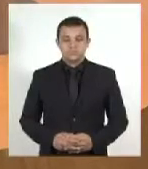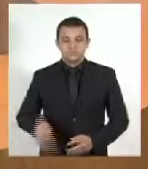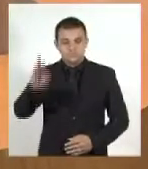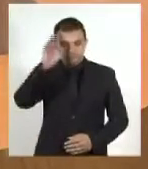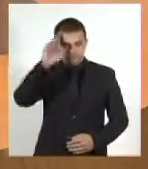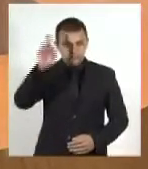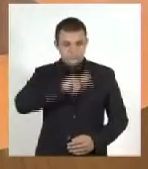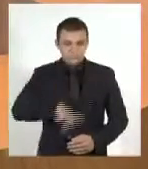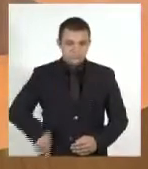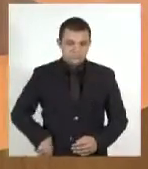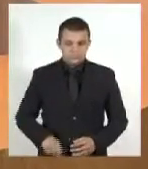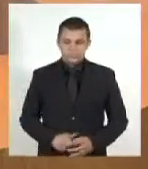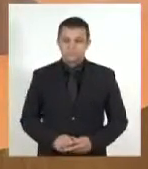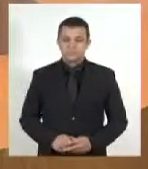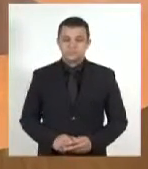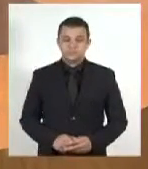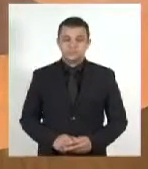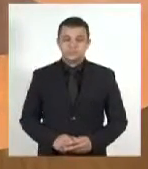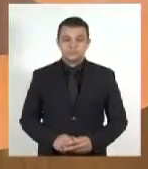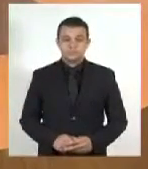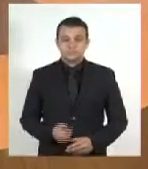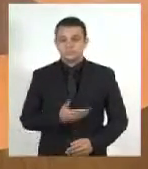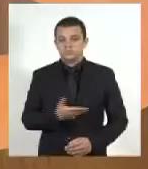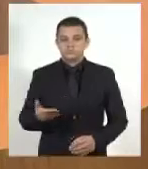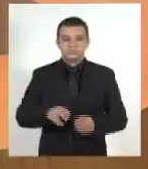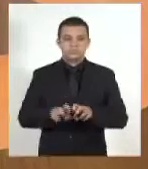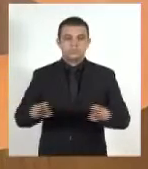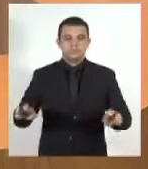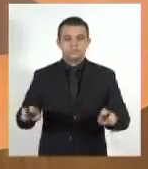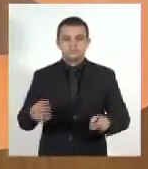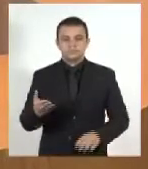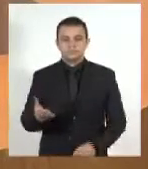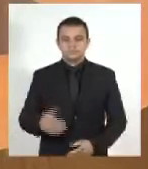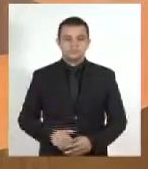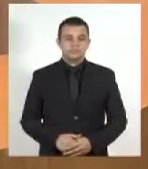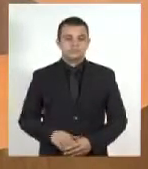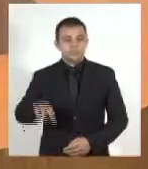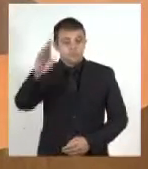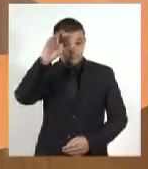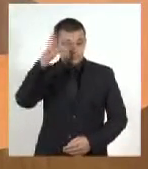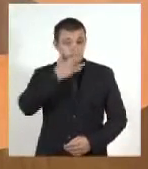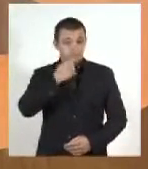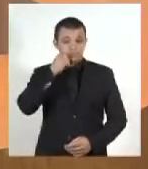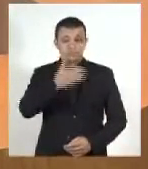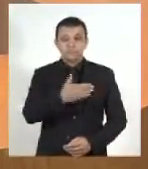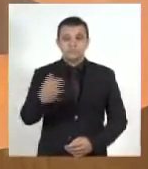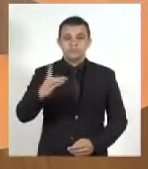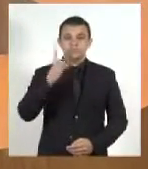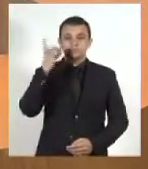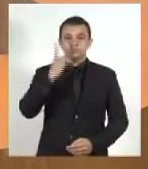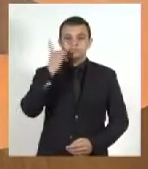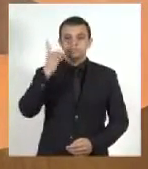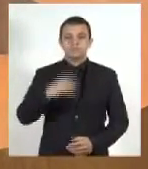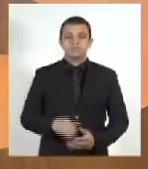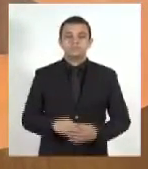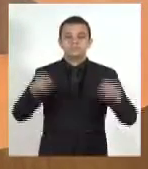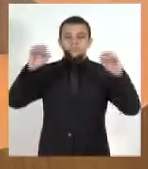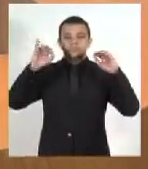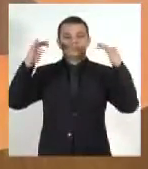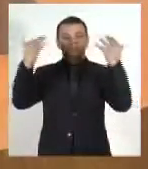Senhor presidente, demais membros da mesa, senhoras e senhores deputados,